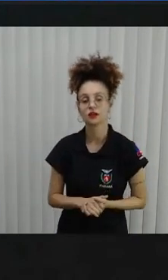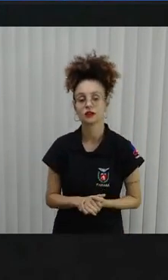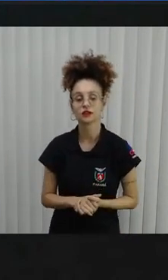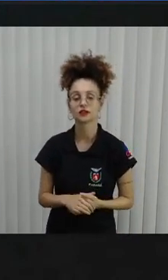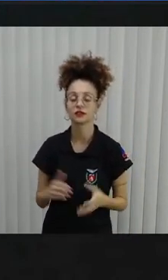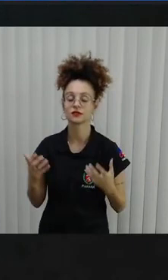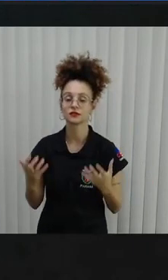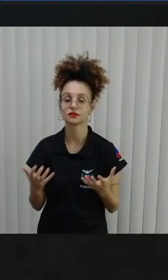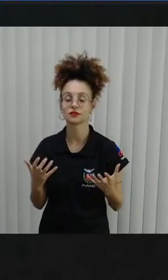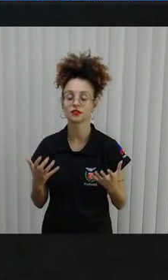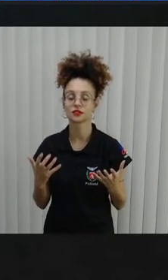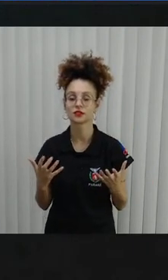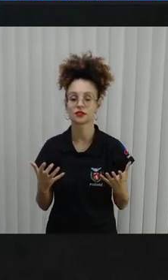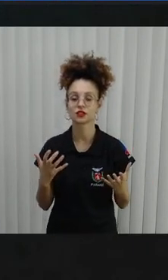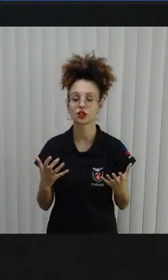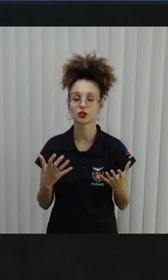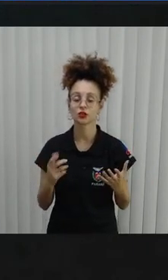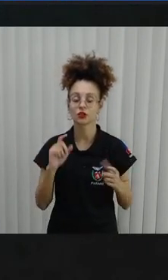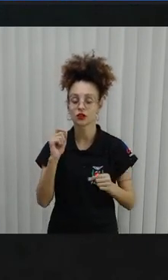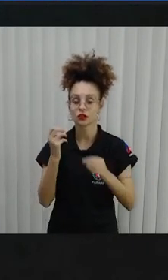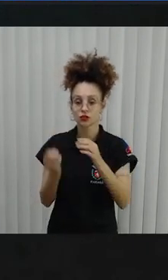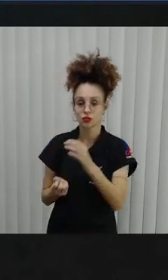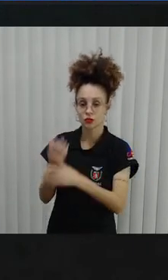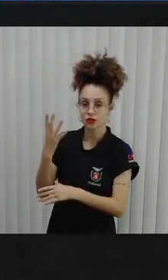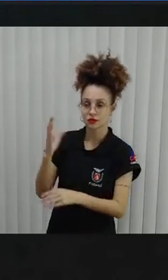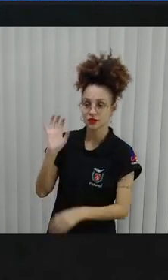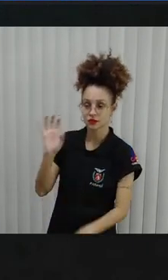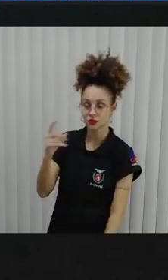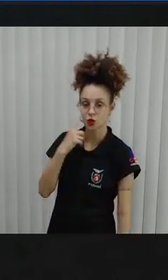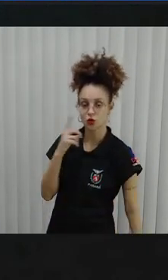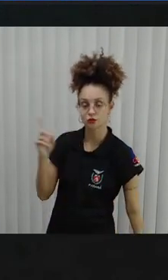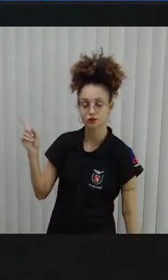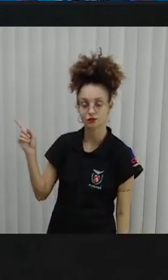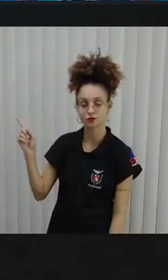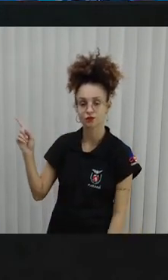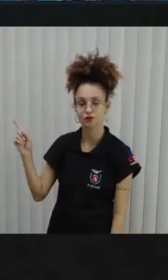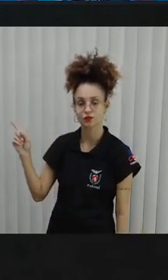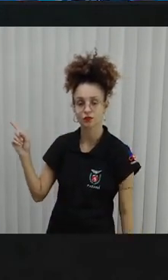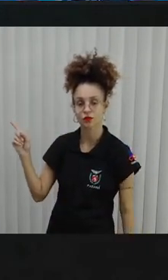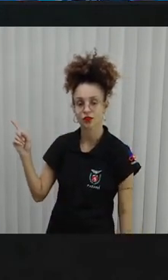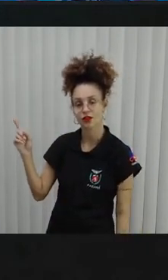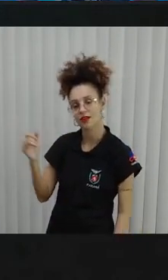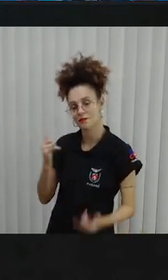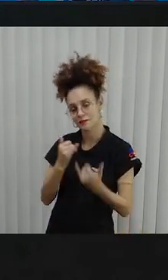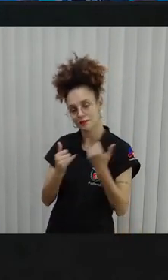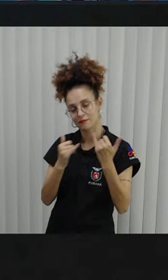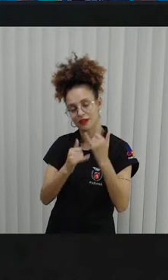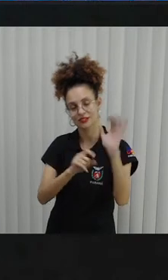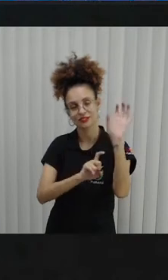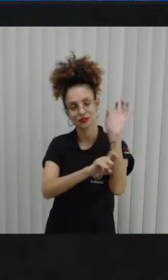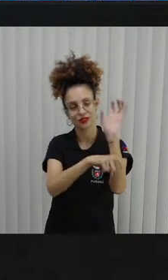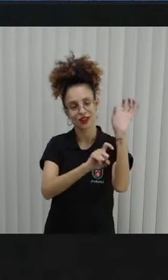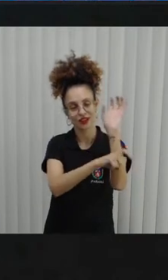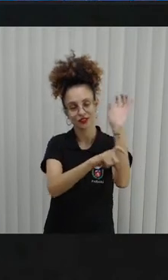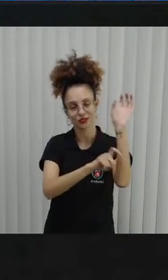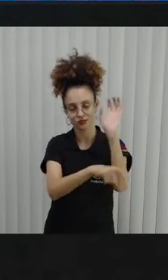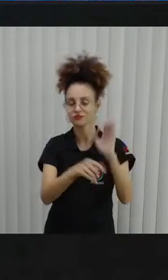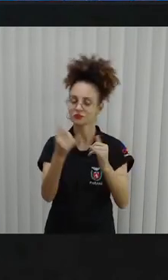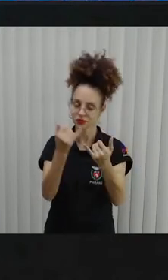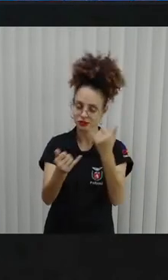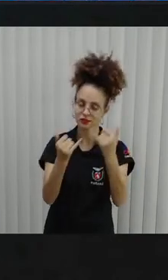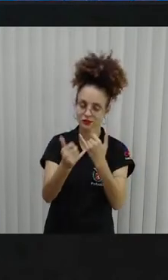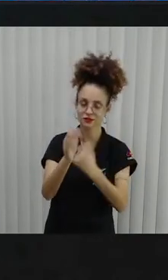Quando o nosso jogo começar, eu quero que a nuvem nasça lá do cantinho mesmo, lá do cantinho. Bem parecido com o cacto, né, o algoritmo? Isso, super